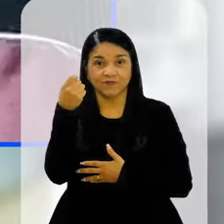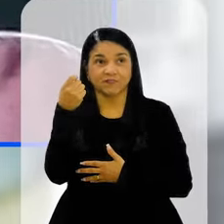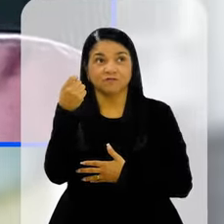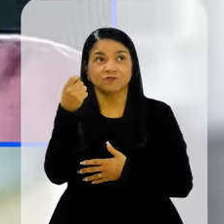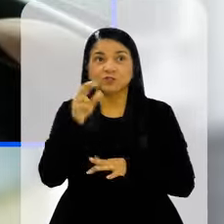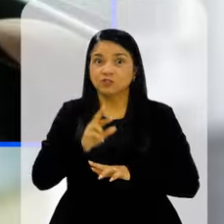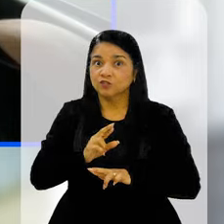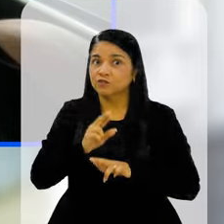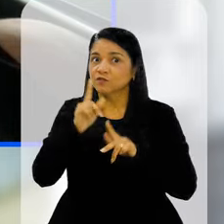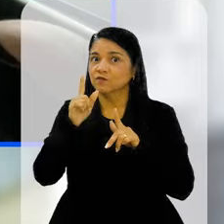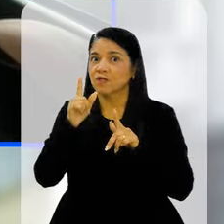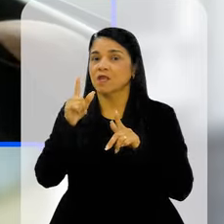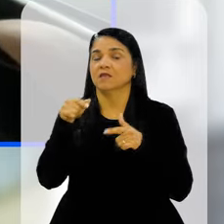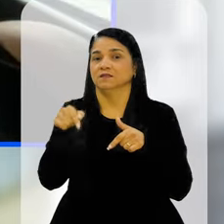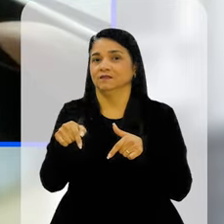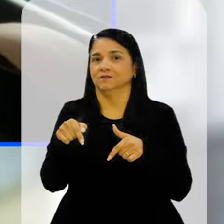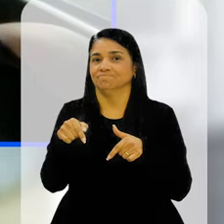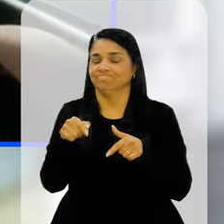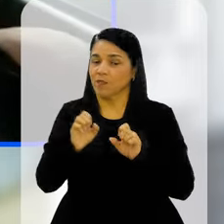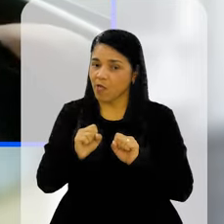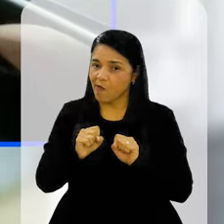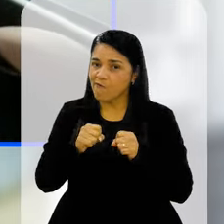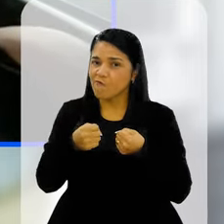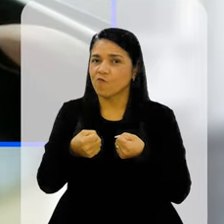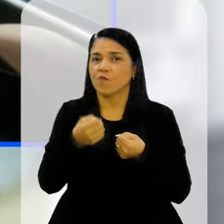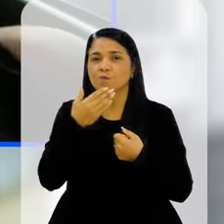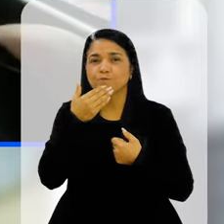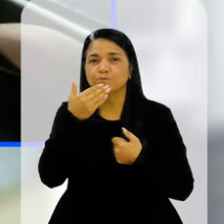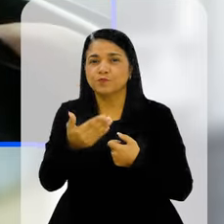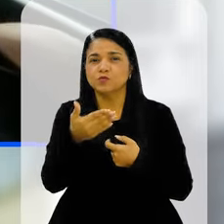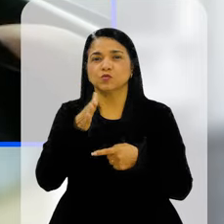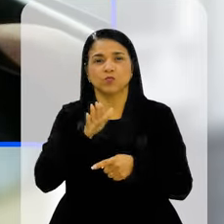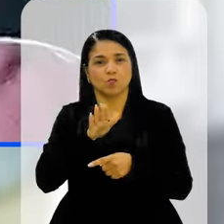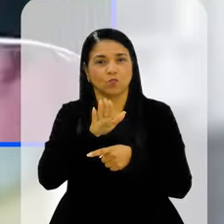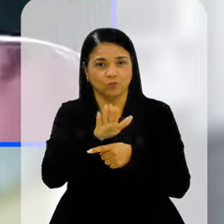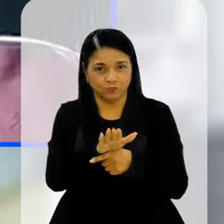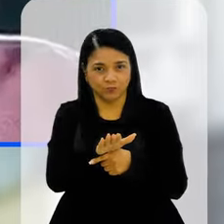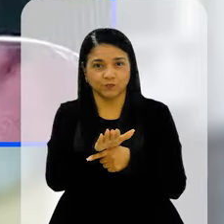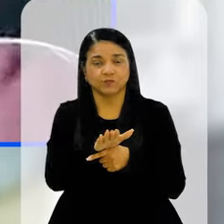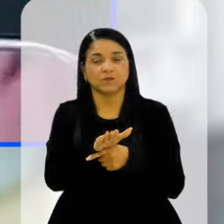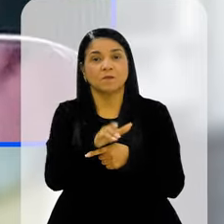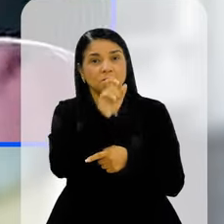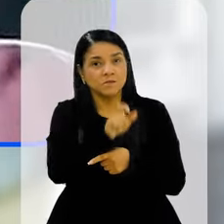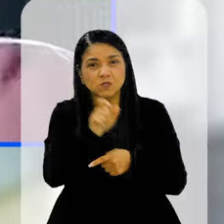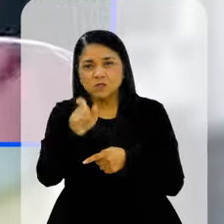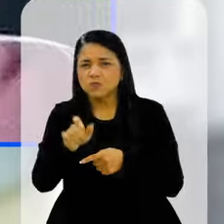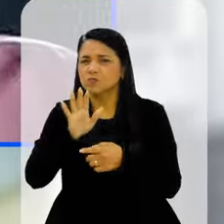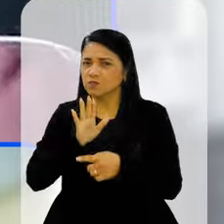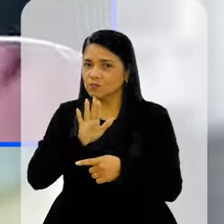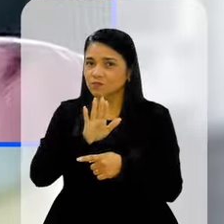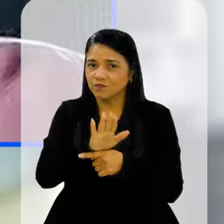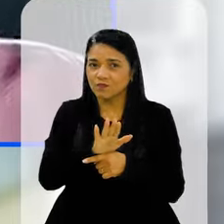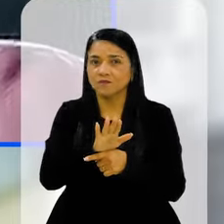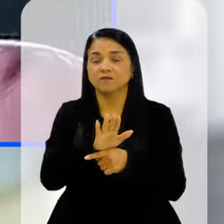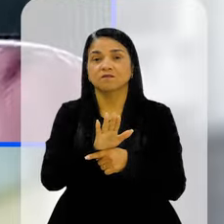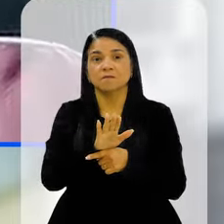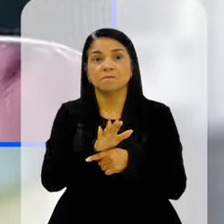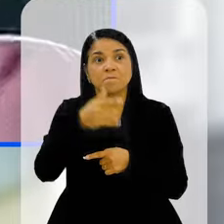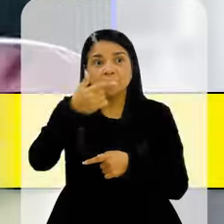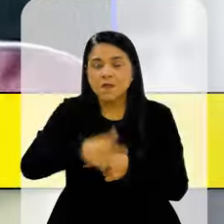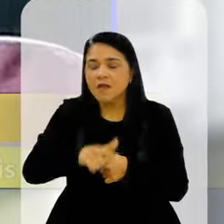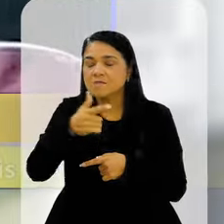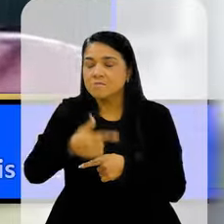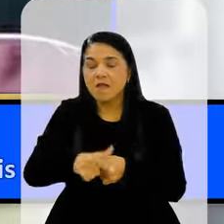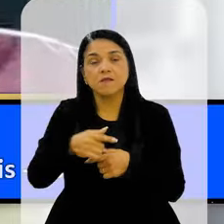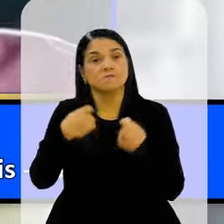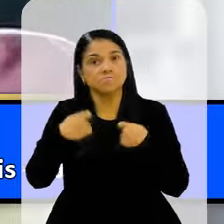a coisa foi numa proporção bíblica, então é reforçar mesmo o pedido de ajuda. Muita gente já ajudou, mas,